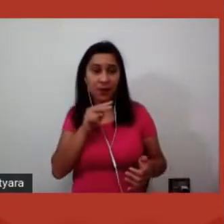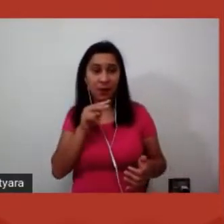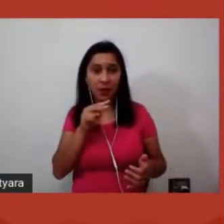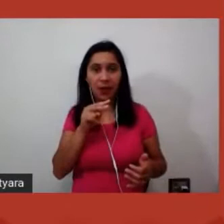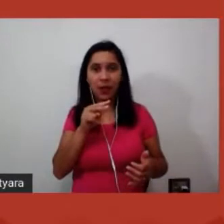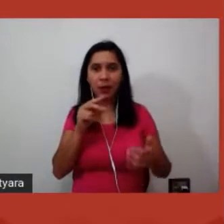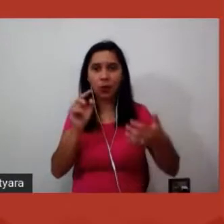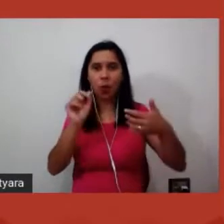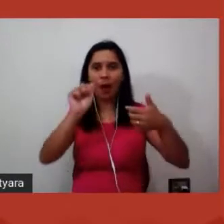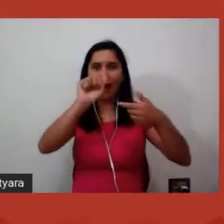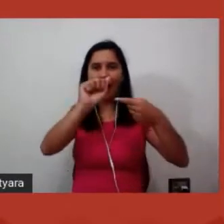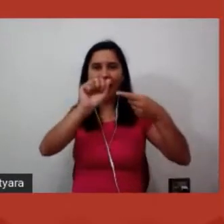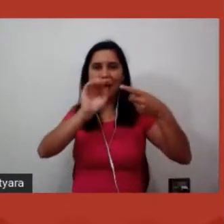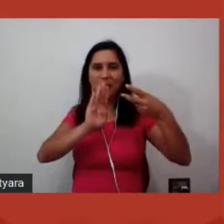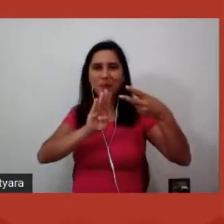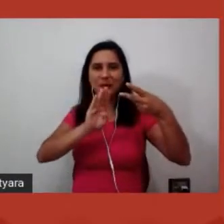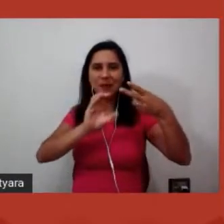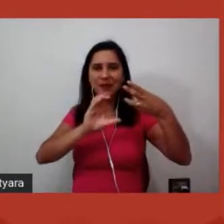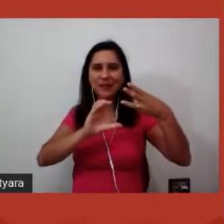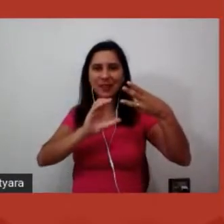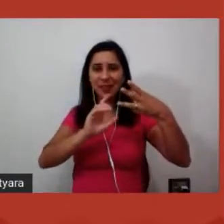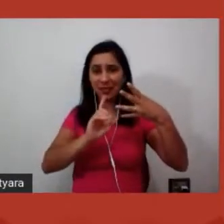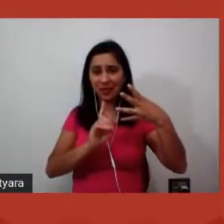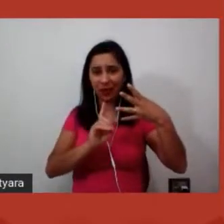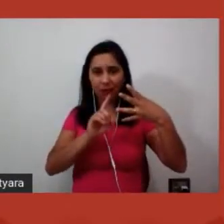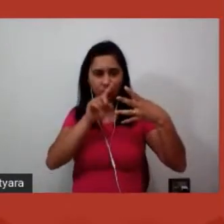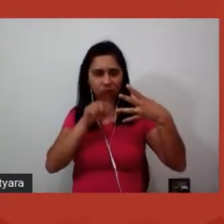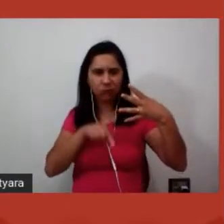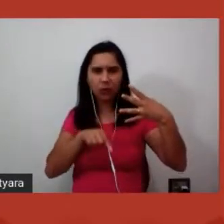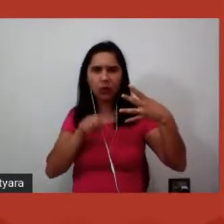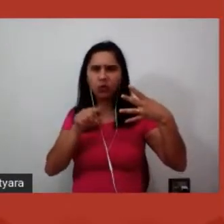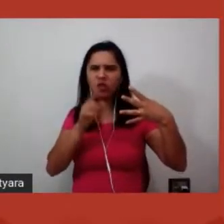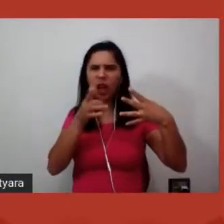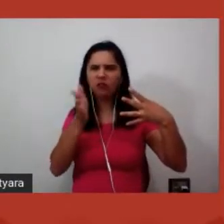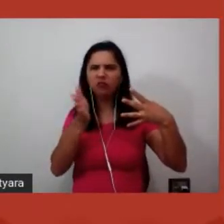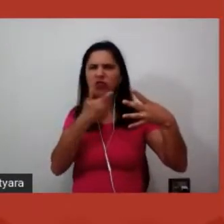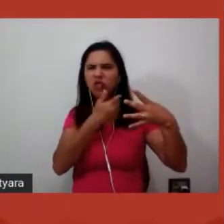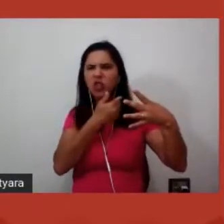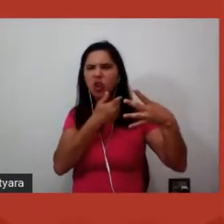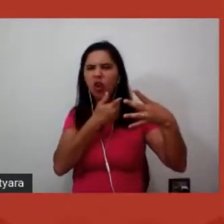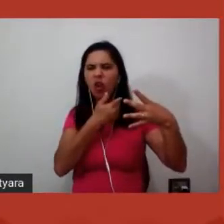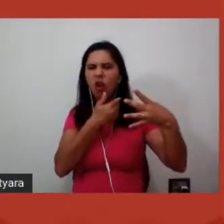as alternativas, né? É, a gente descartou